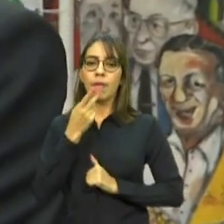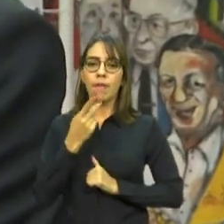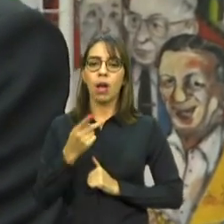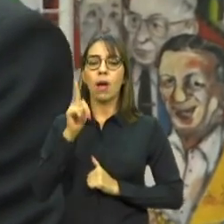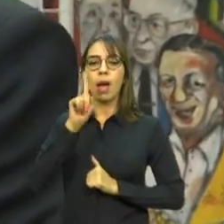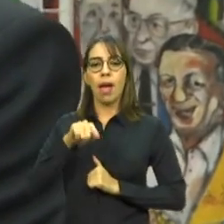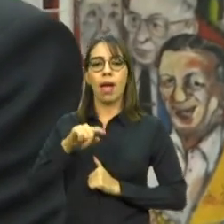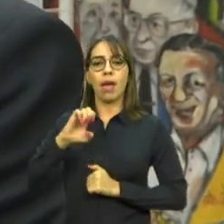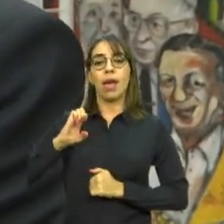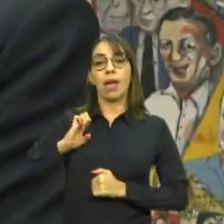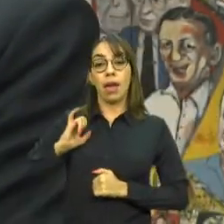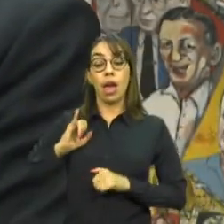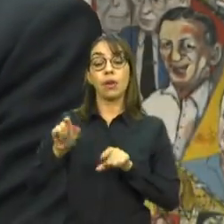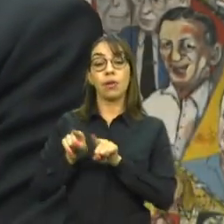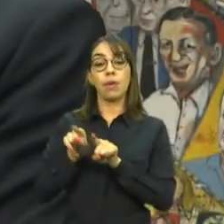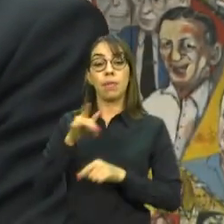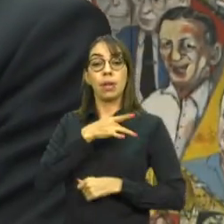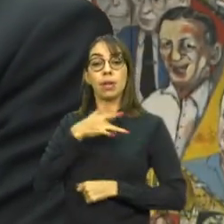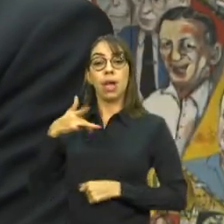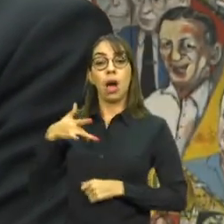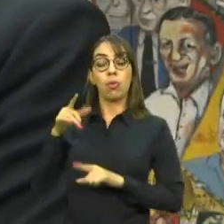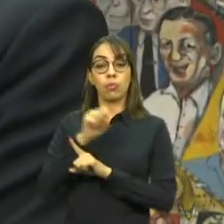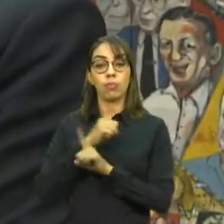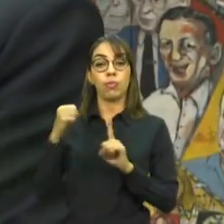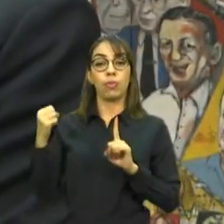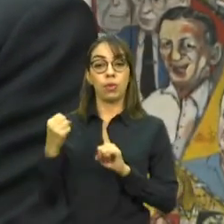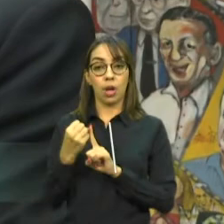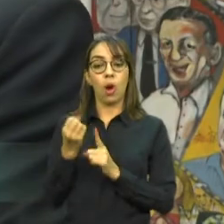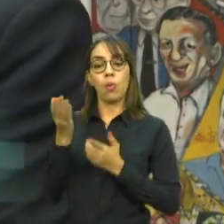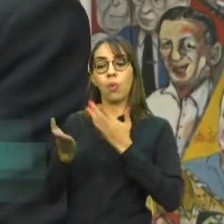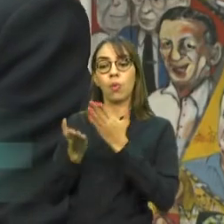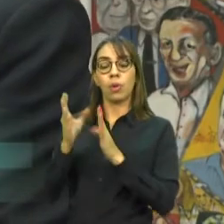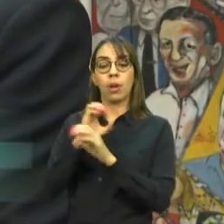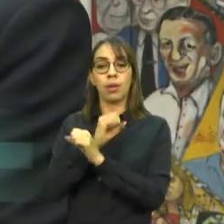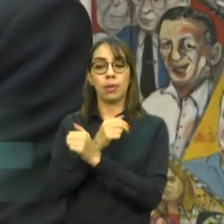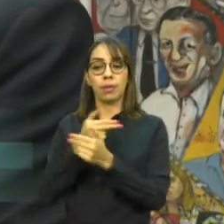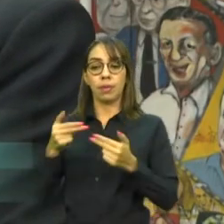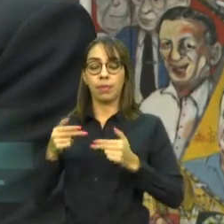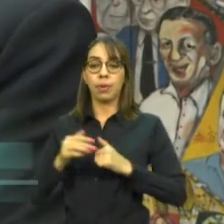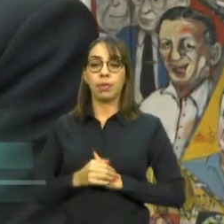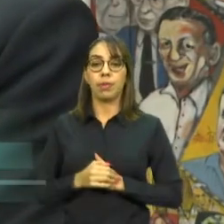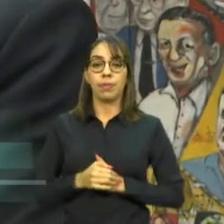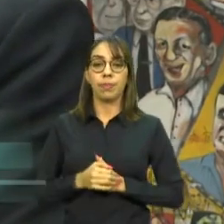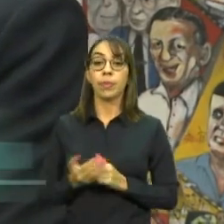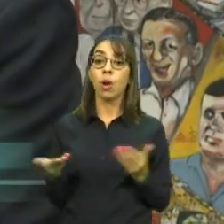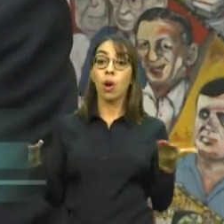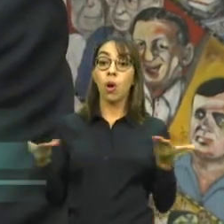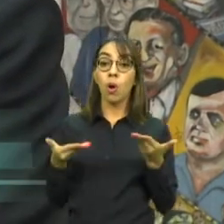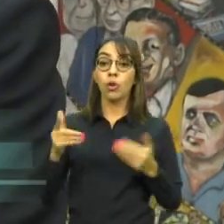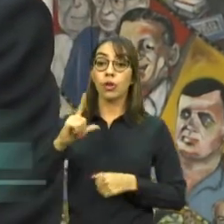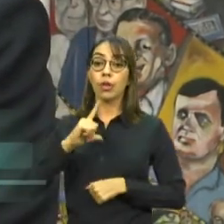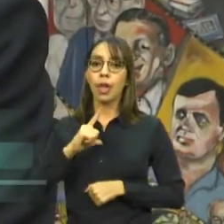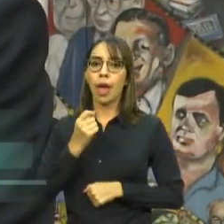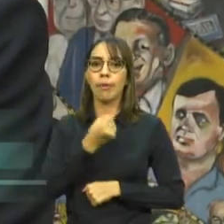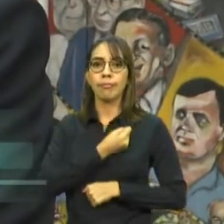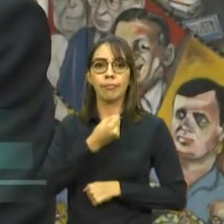de saúde pública. Hoje nós temos um grande número de animais exóticos, de fauna exótica,